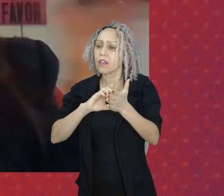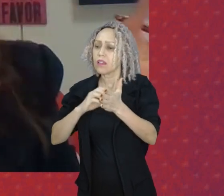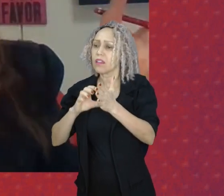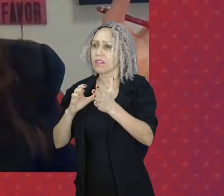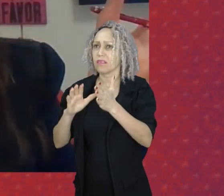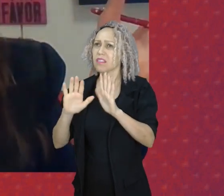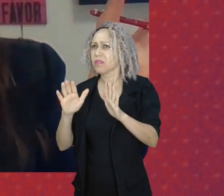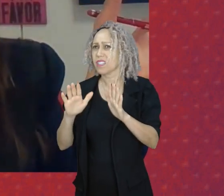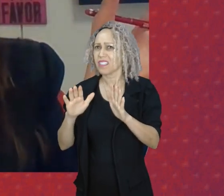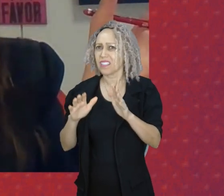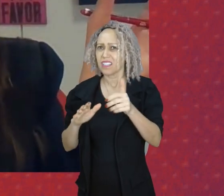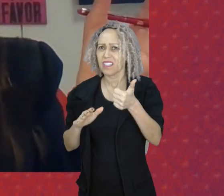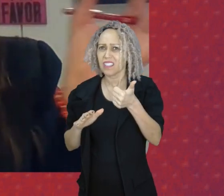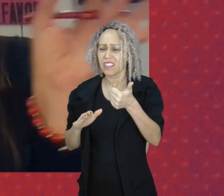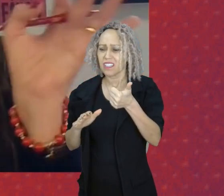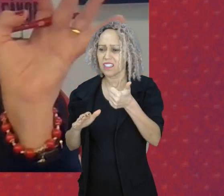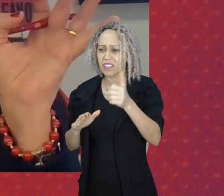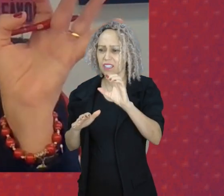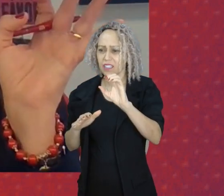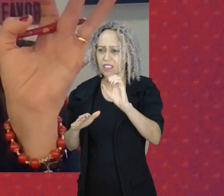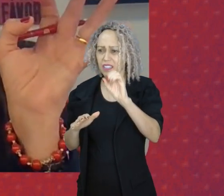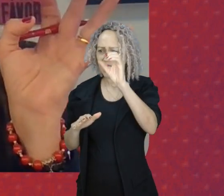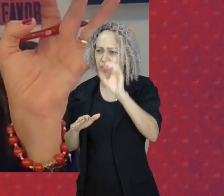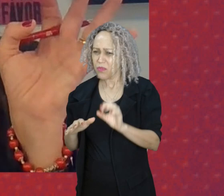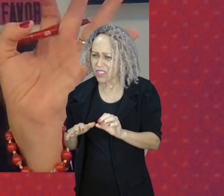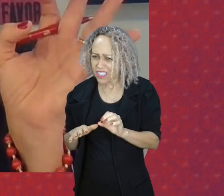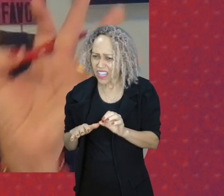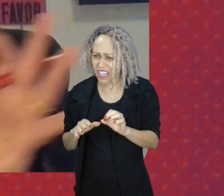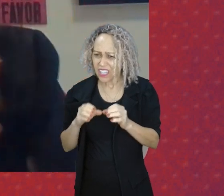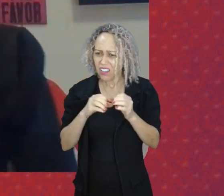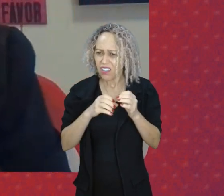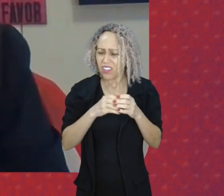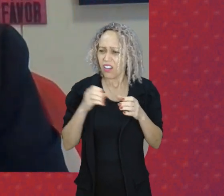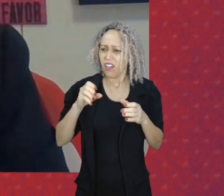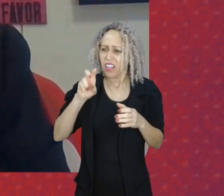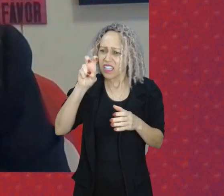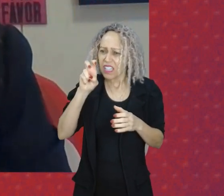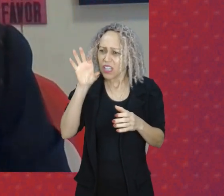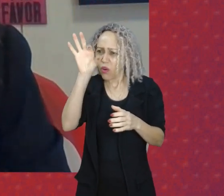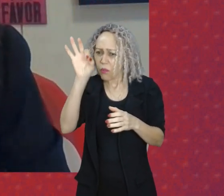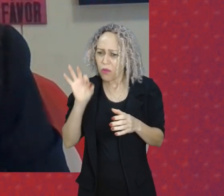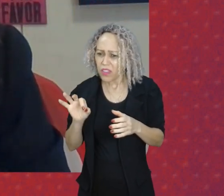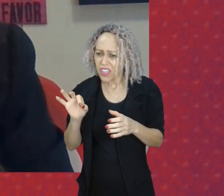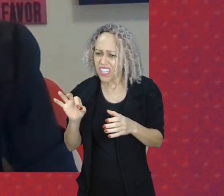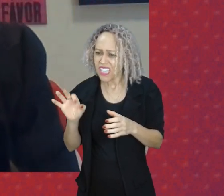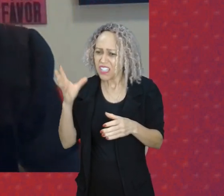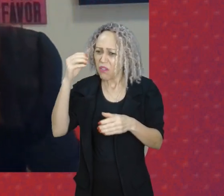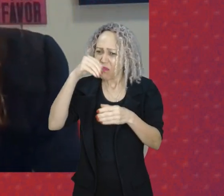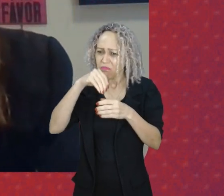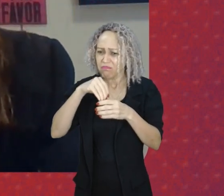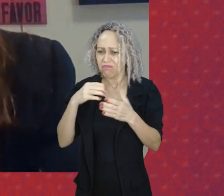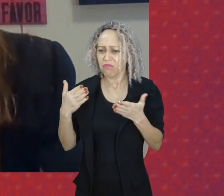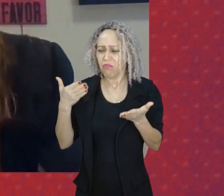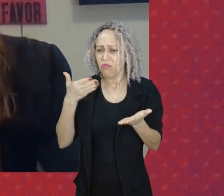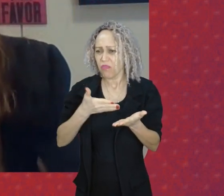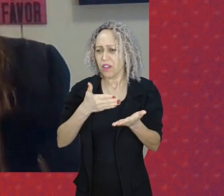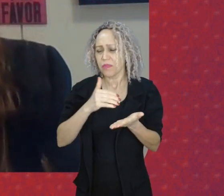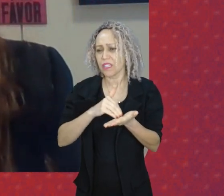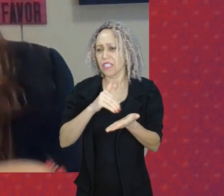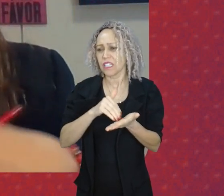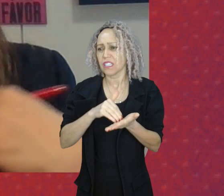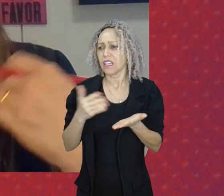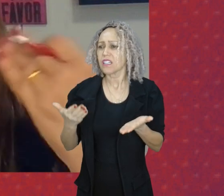de 100% que eles recebem de curso partidário, só 5% iria para essas secretarias de mulheres. E ainda assim, os partidos